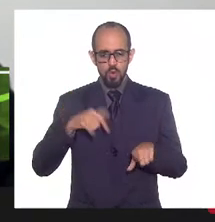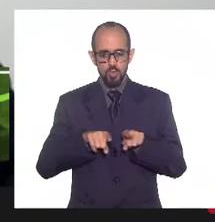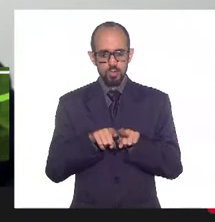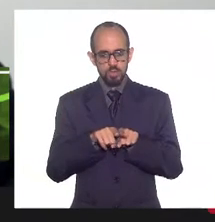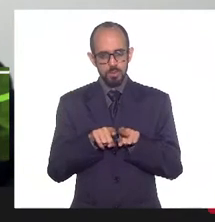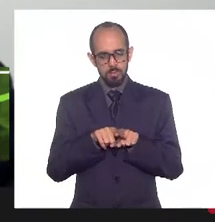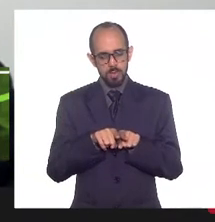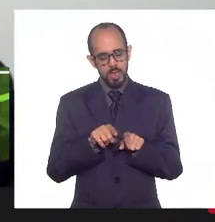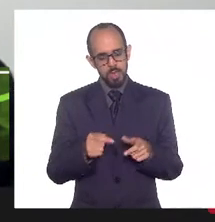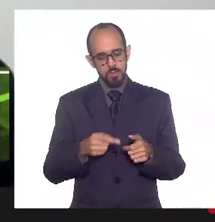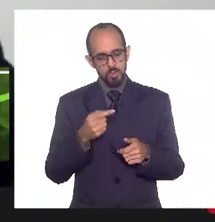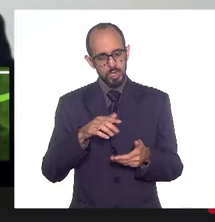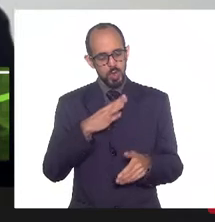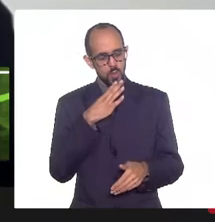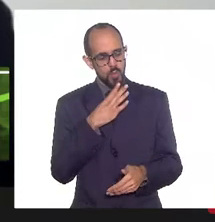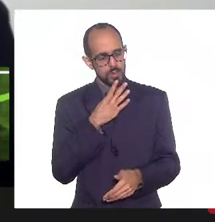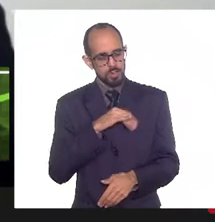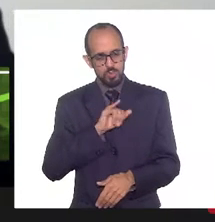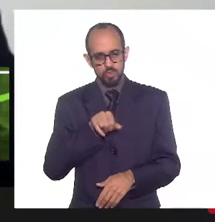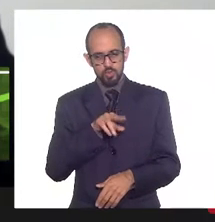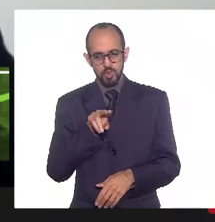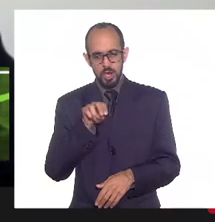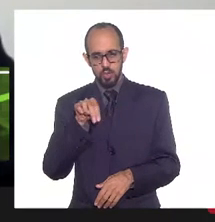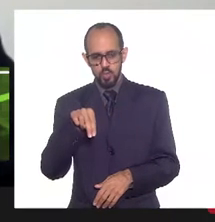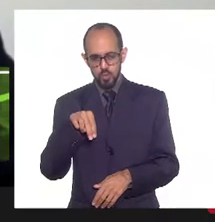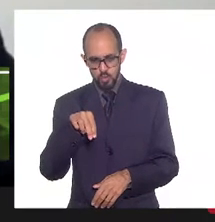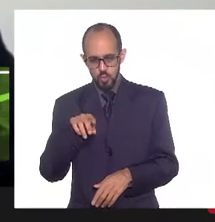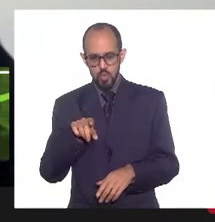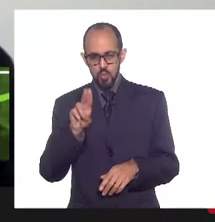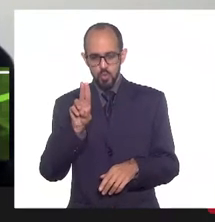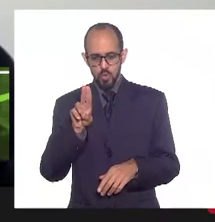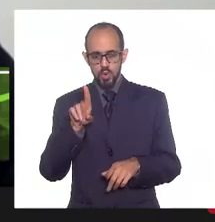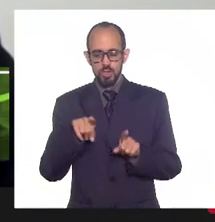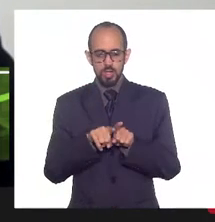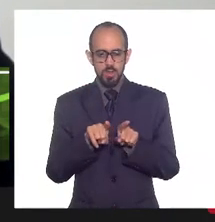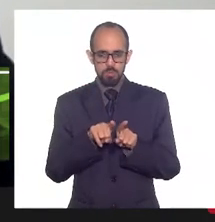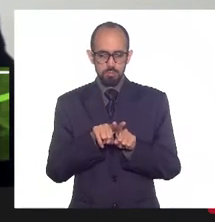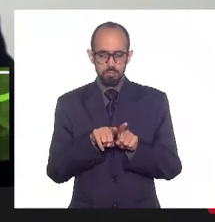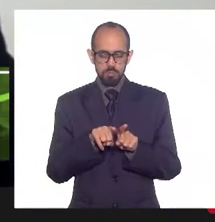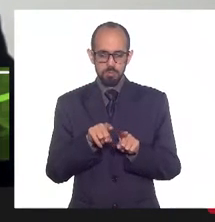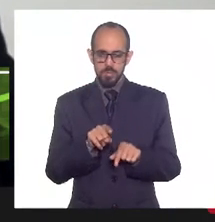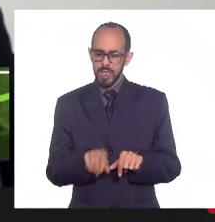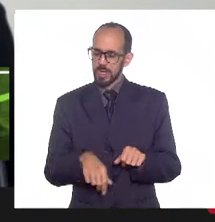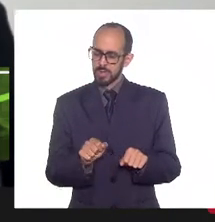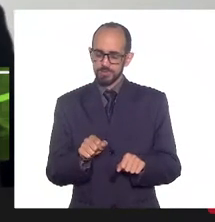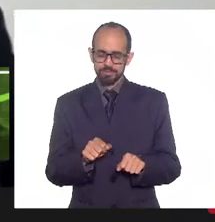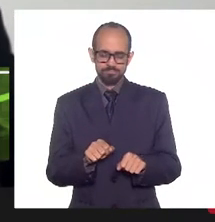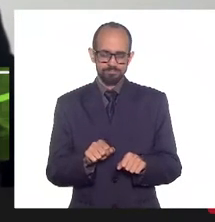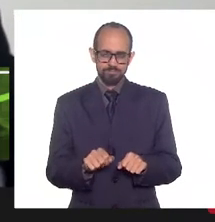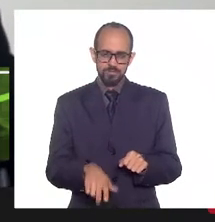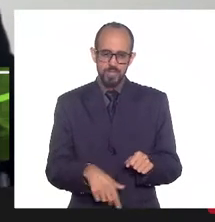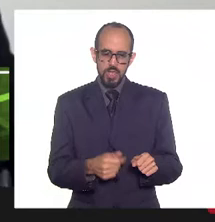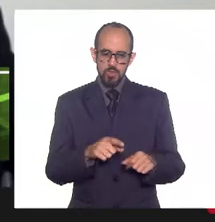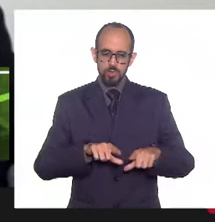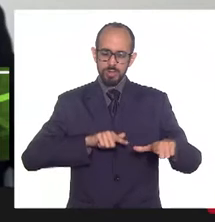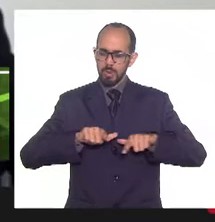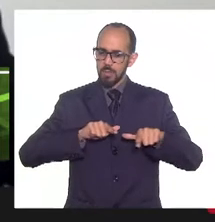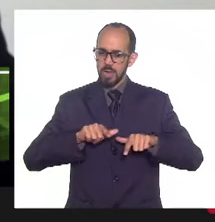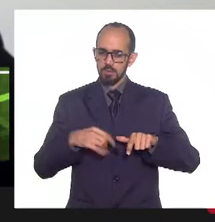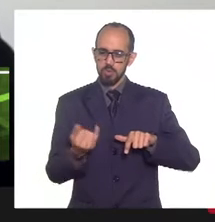Janu e o legado que ele deixa na área da fotografia popular é um legado muito importante então Janu